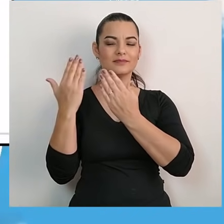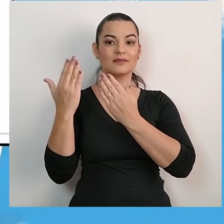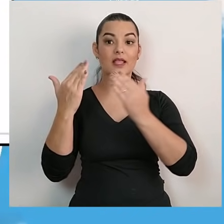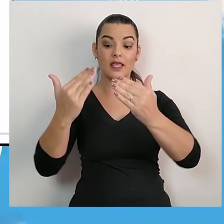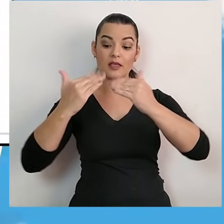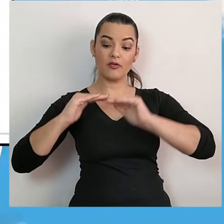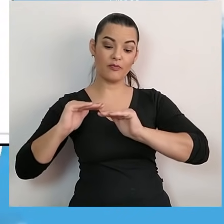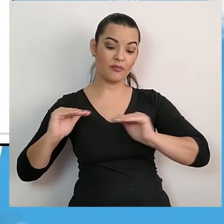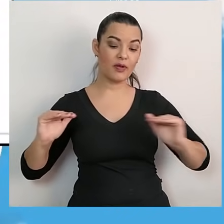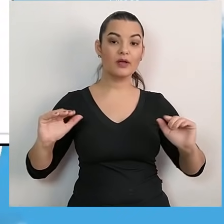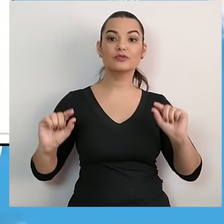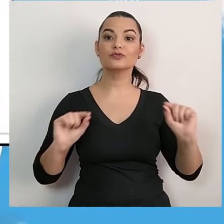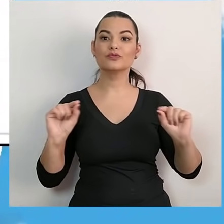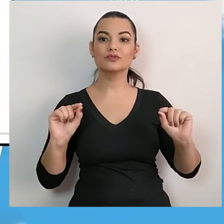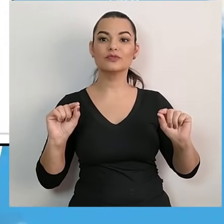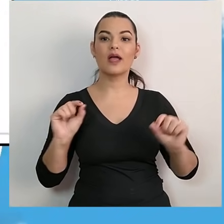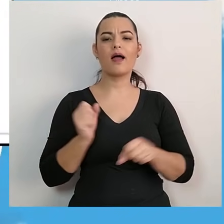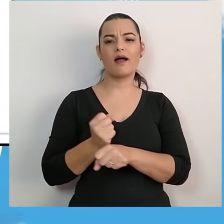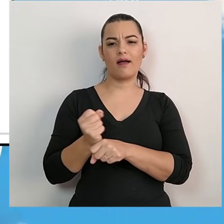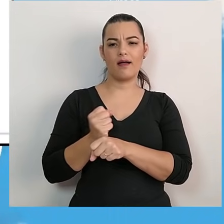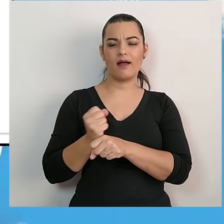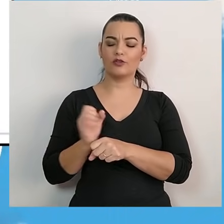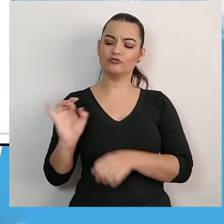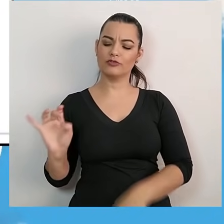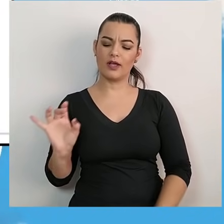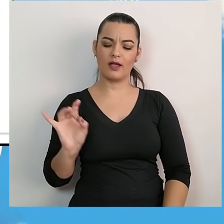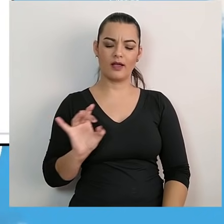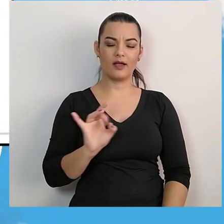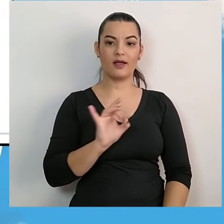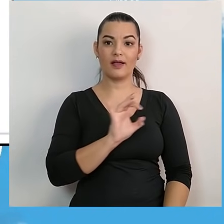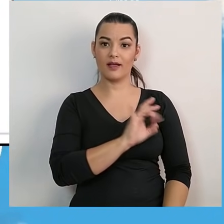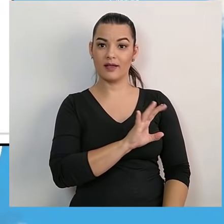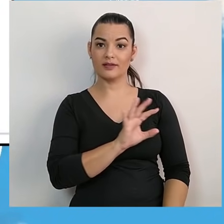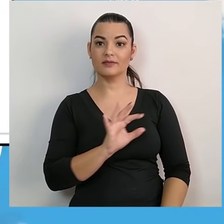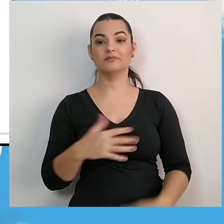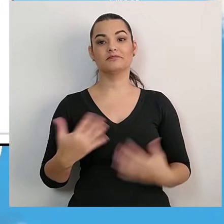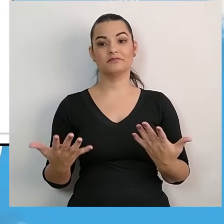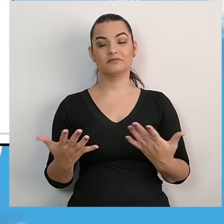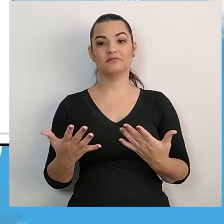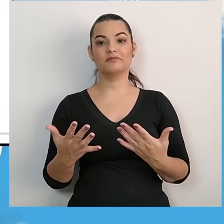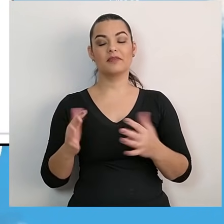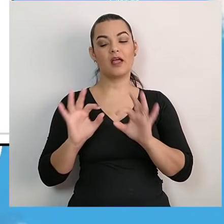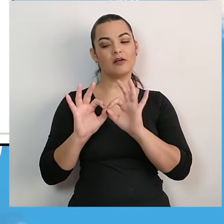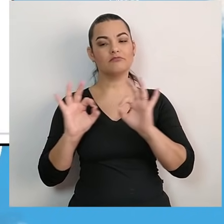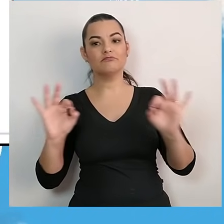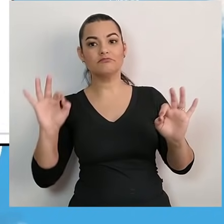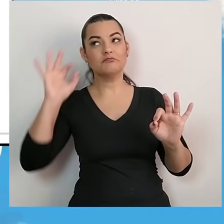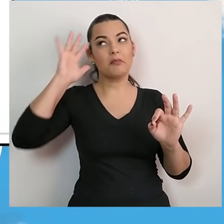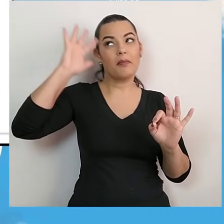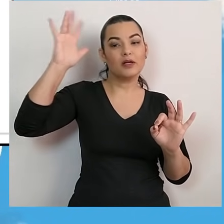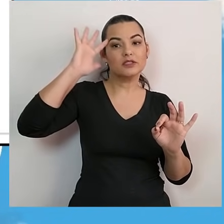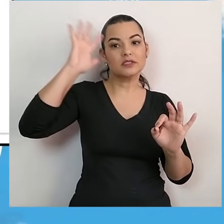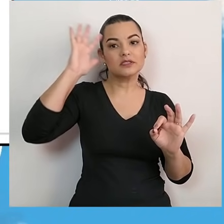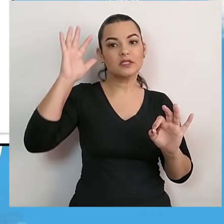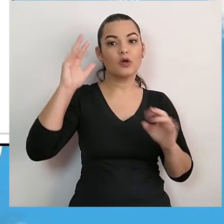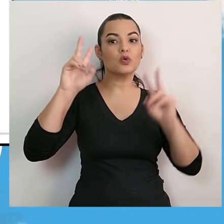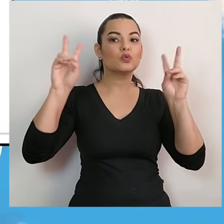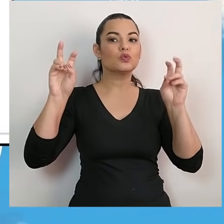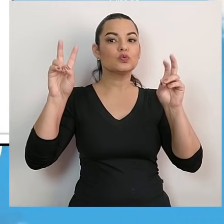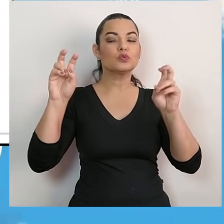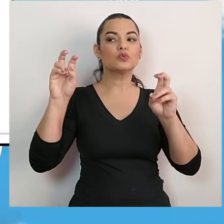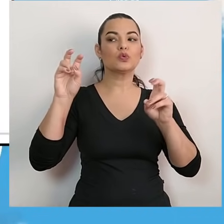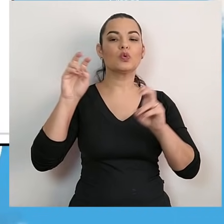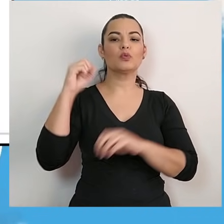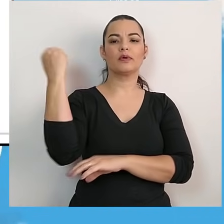temos os anos onde essa medida hipotética aí de exploração dos